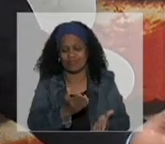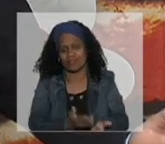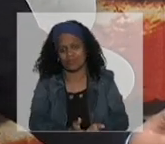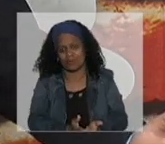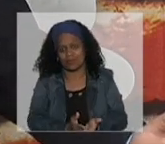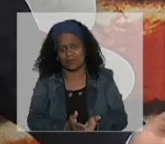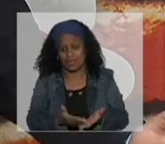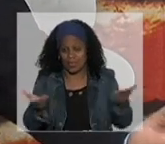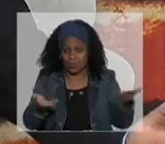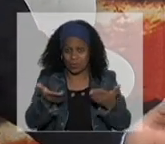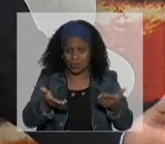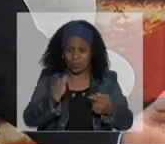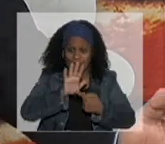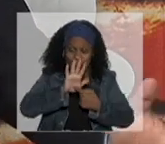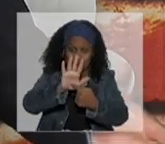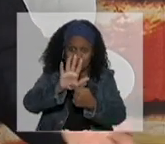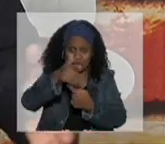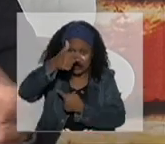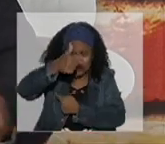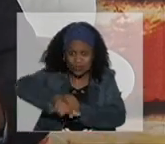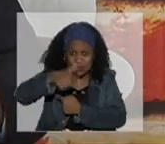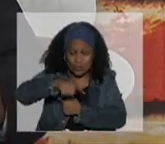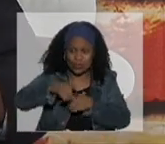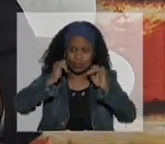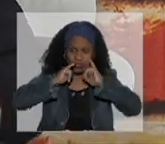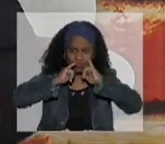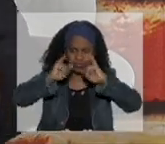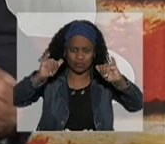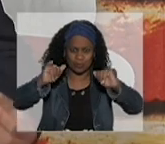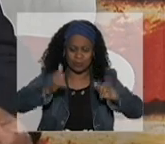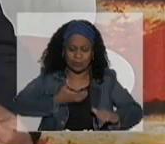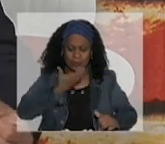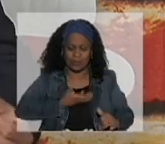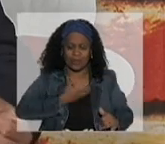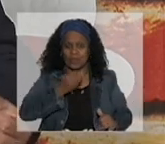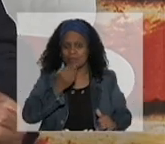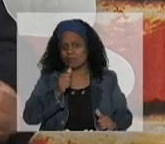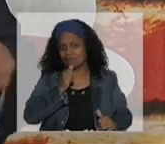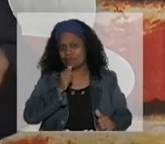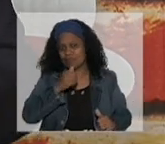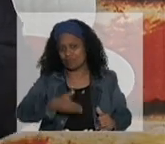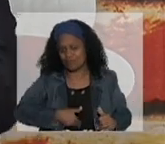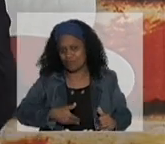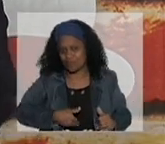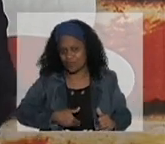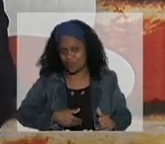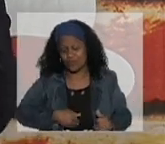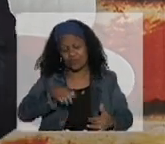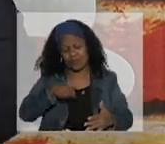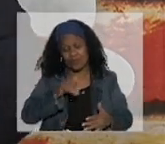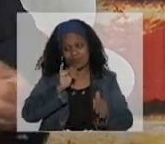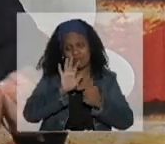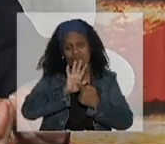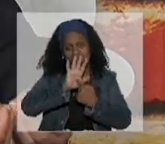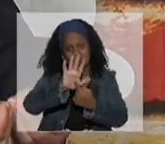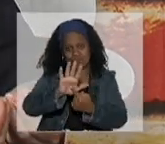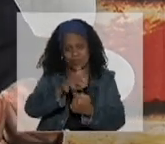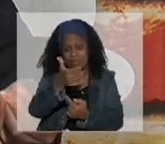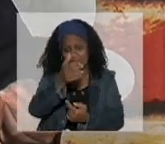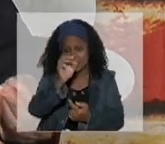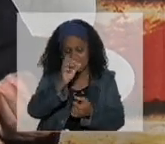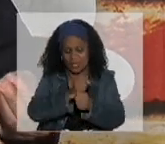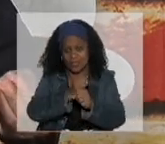O relançamento da campanha Natal Sem Fome é um indicador da gravidade do nosso quadro. Passamos 10